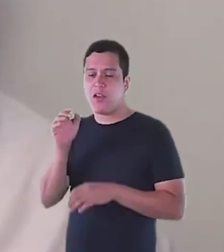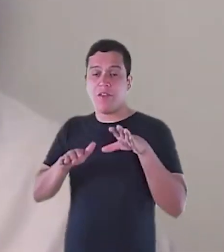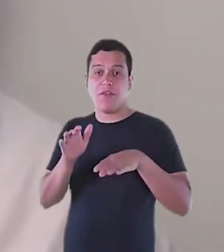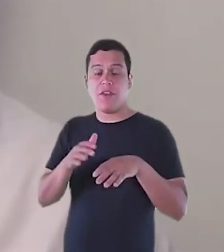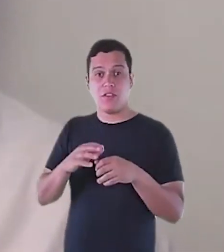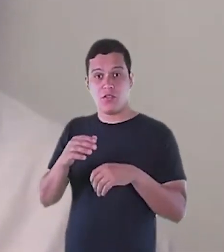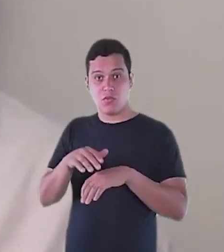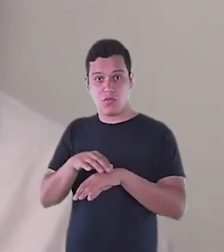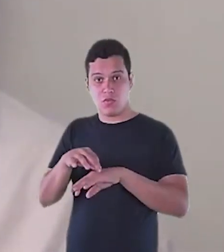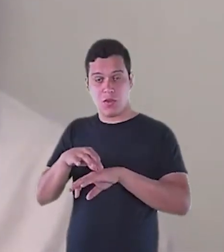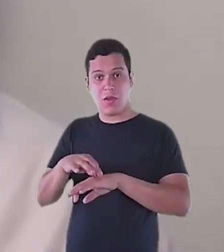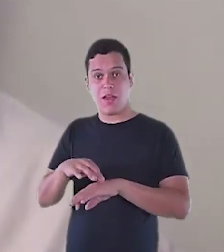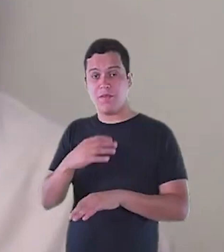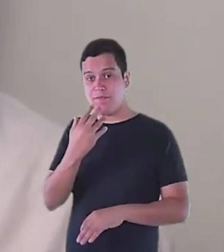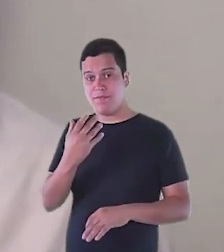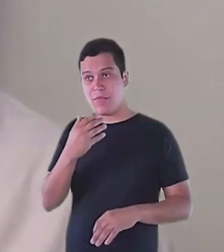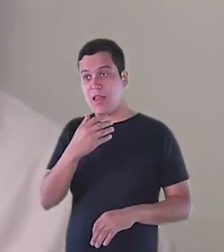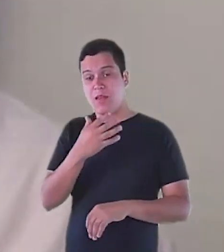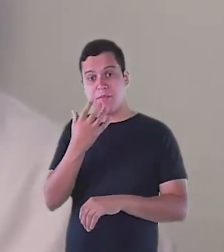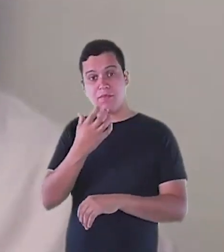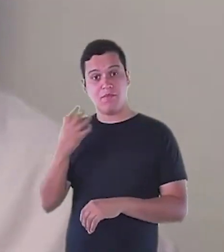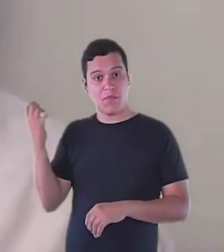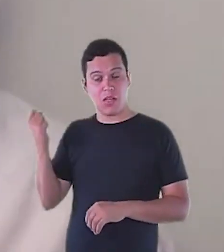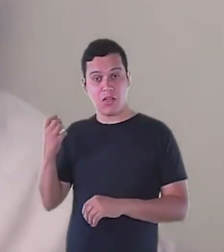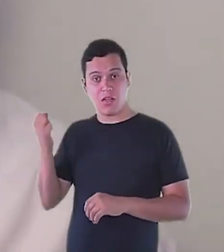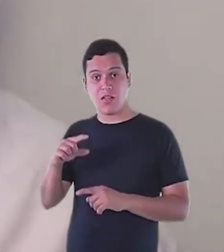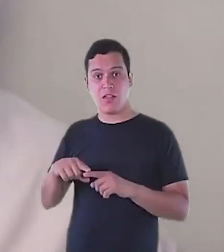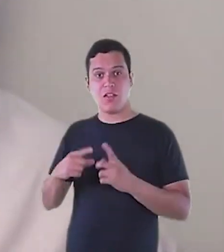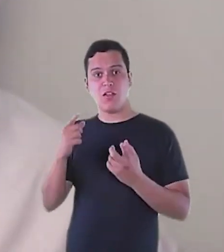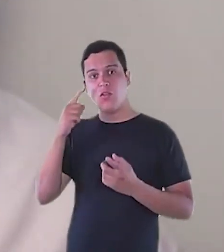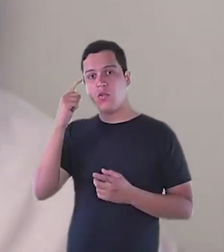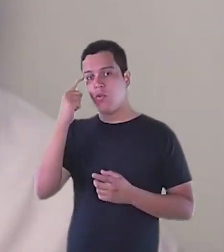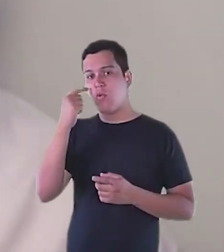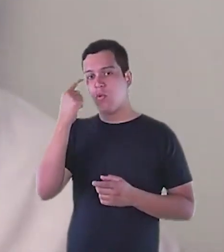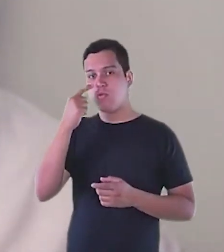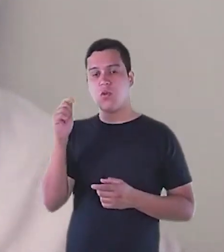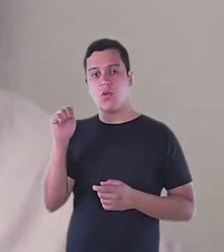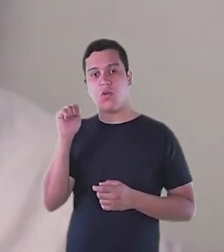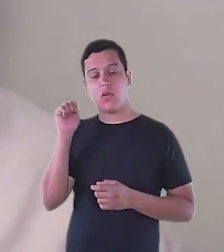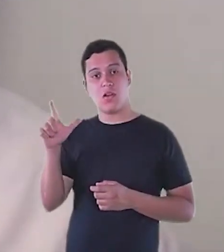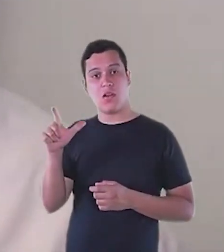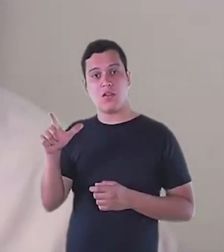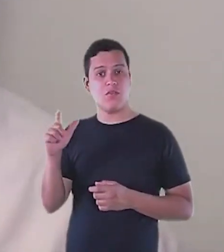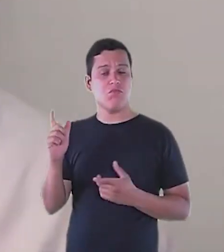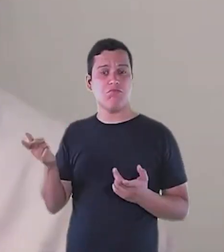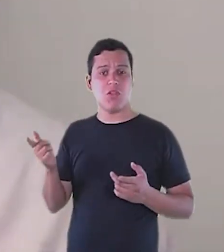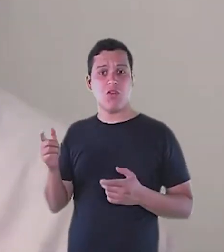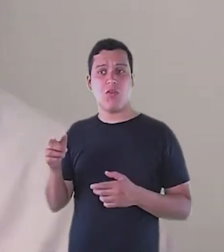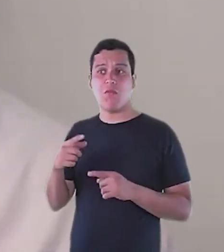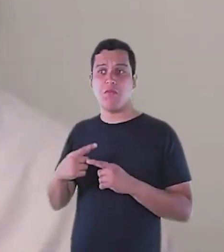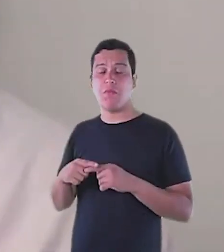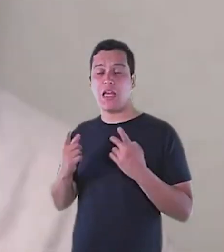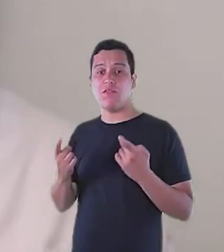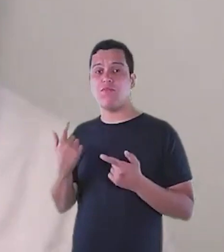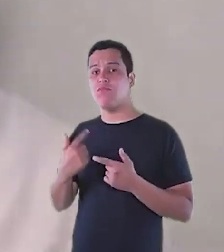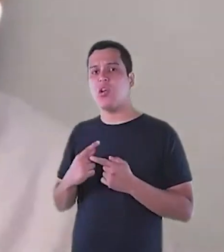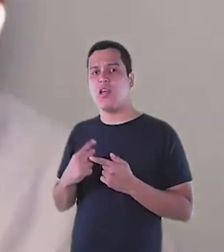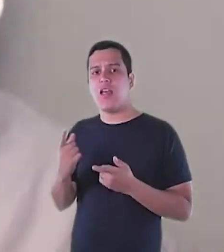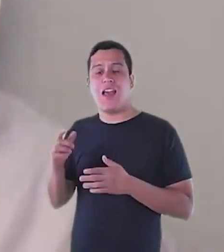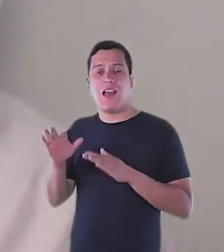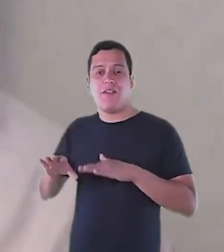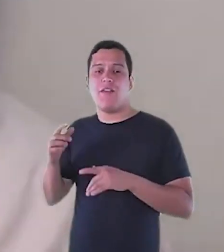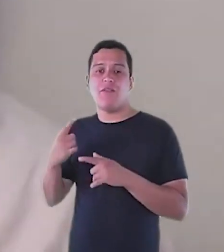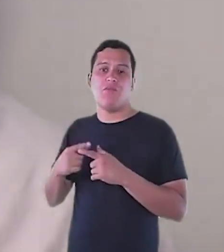Santiago de Compostela foi construída por escravos mouros brancos do norte da África, capturados pelos cristãos no Mediterrâneo,